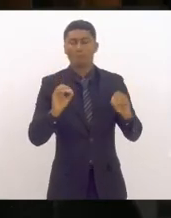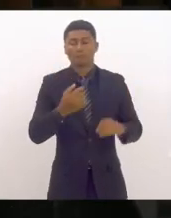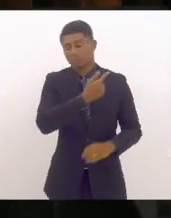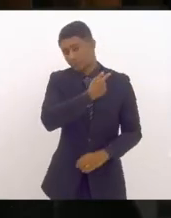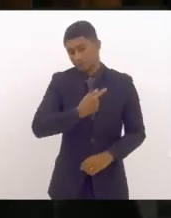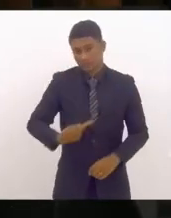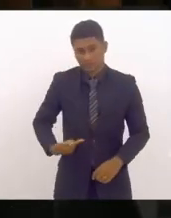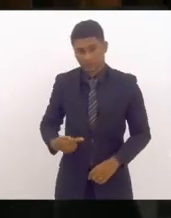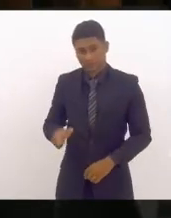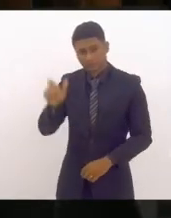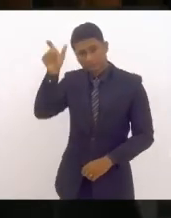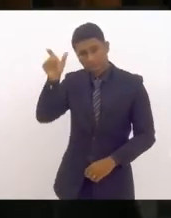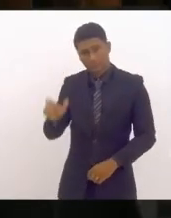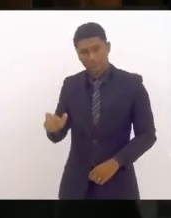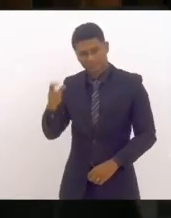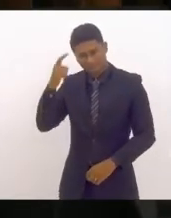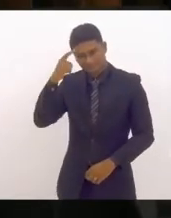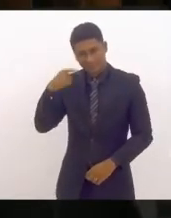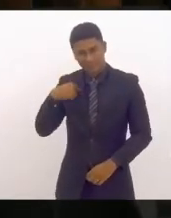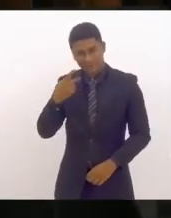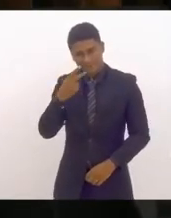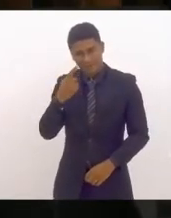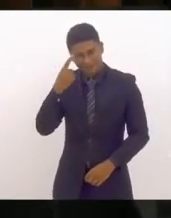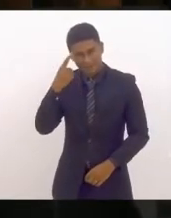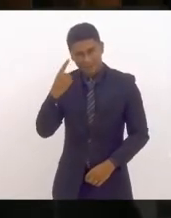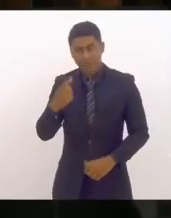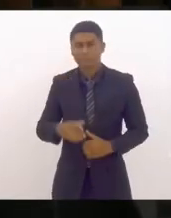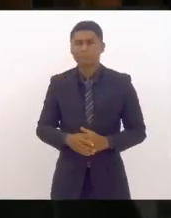no expediente inicial, em